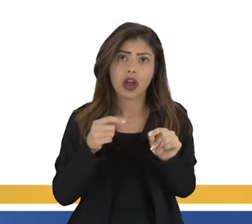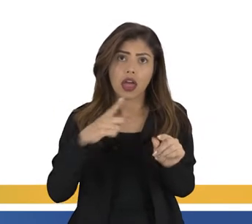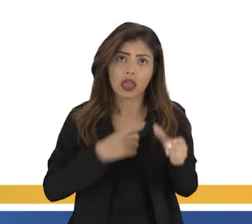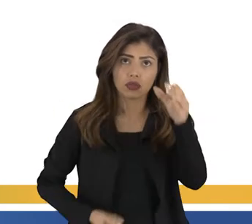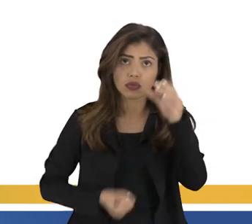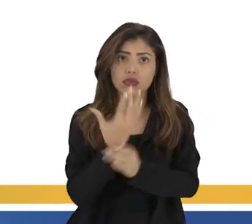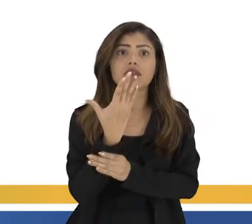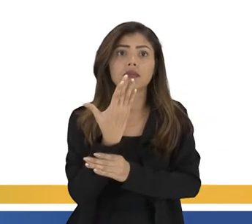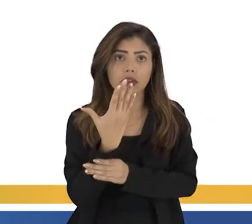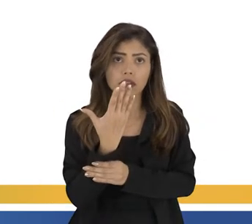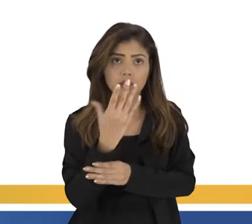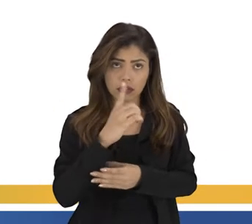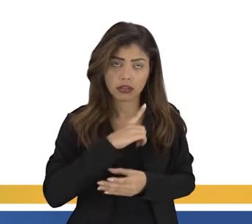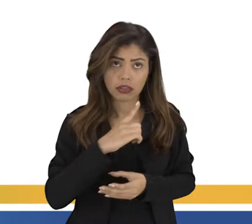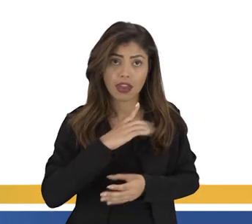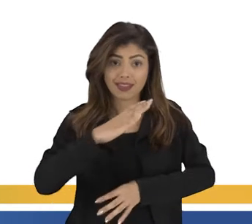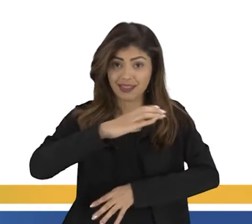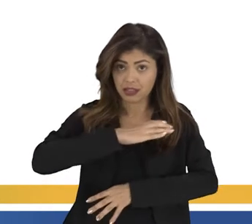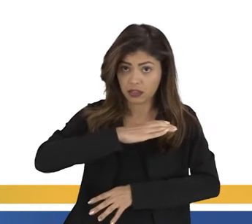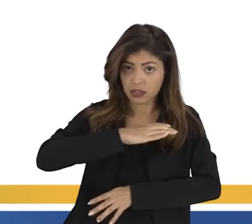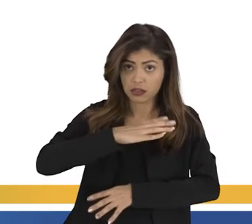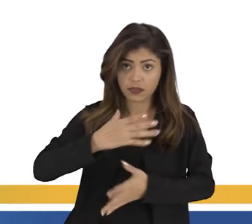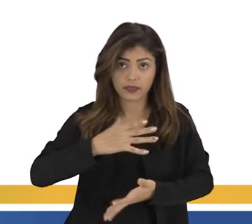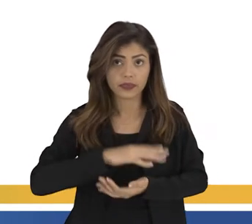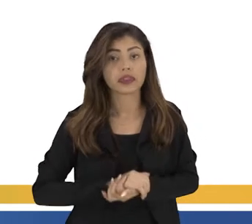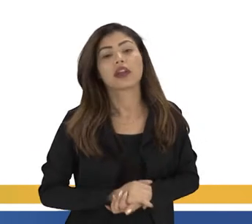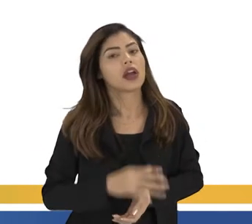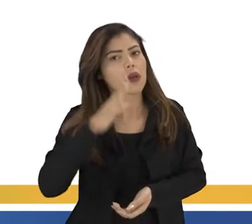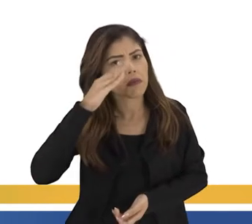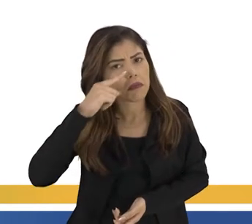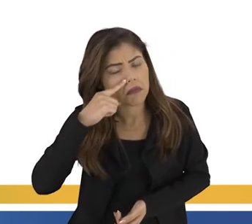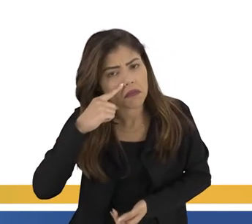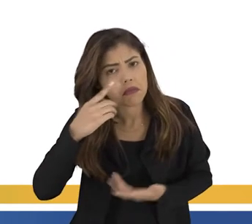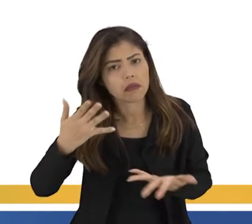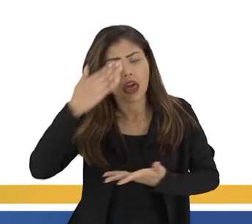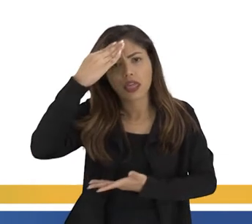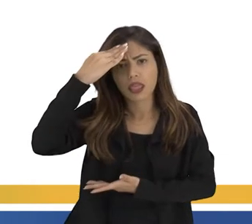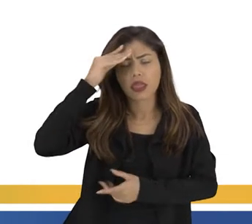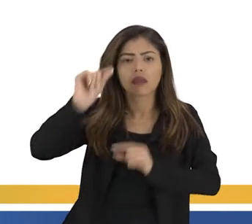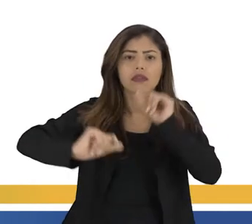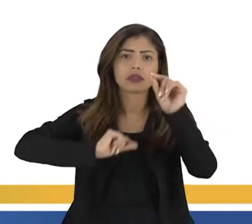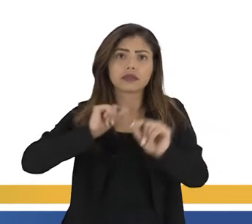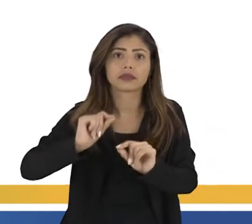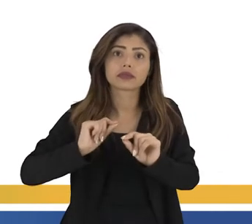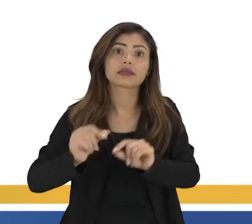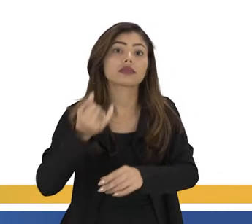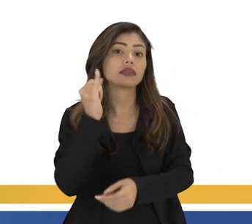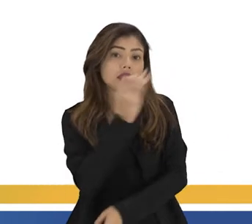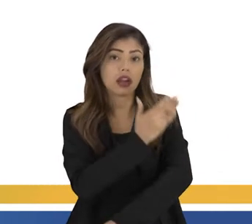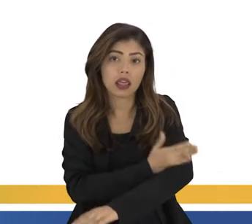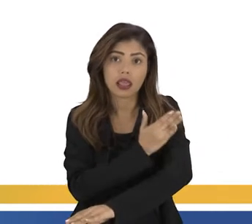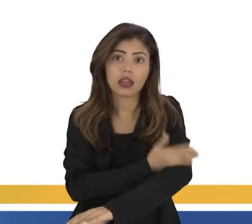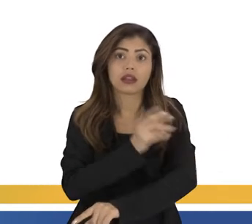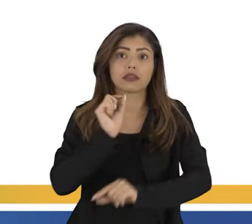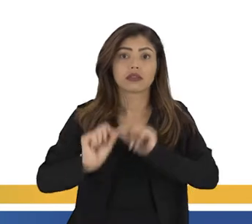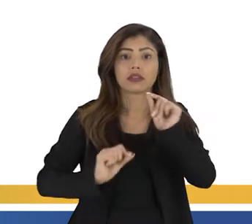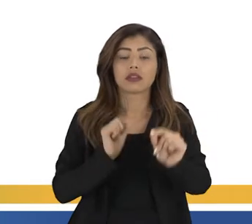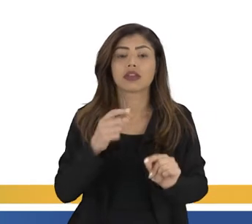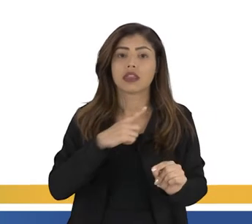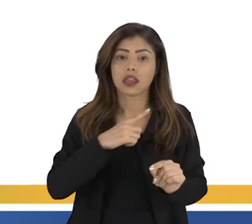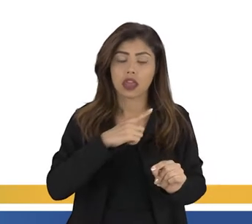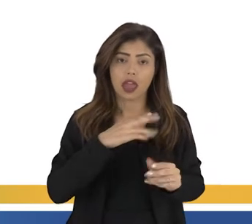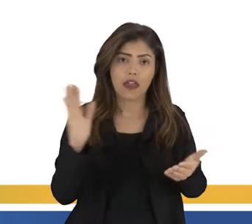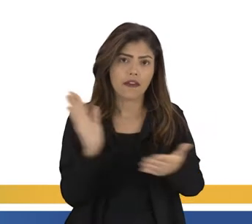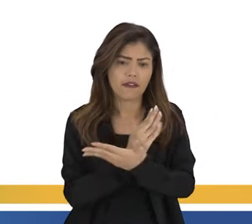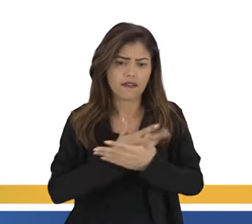existência né de cidades então é interessante entendemos que a idade média ela acontece